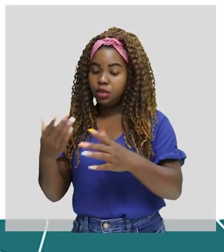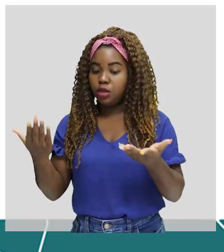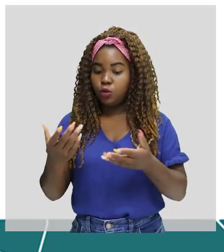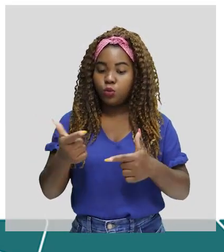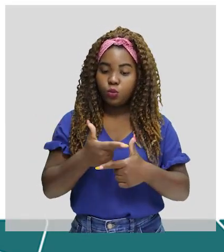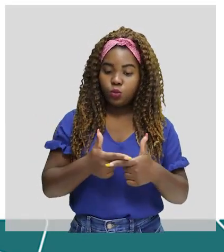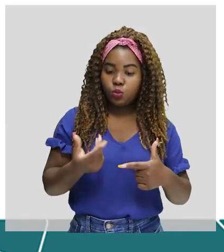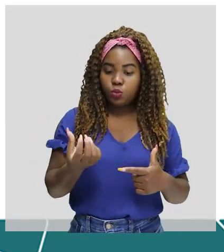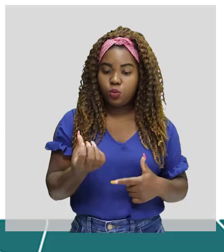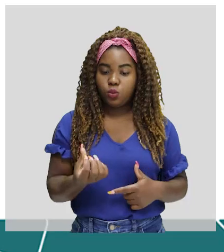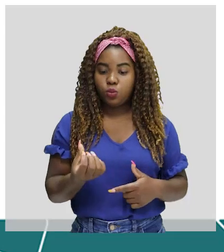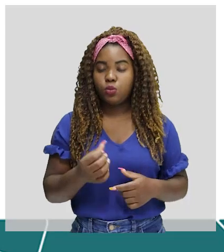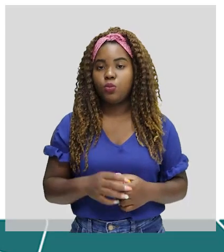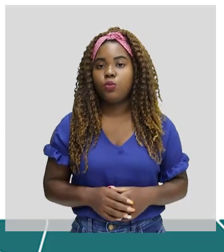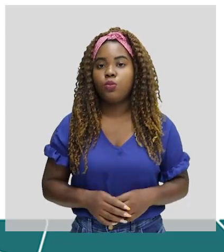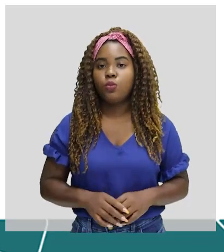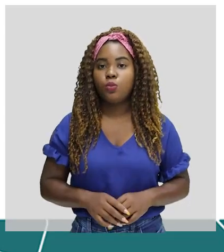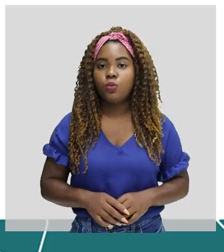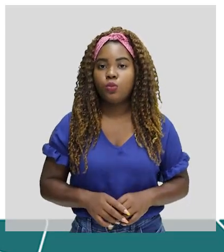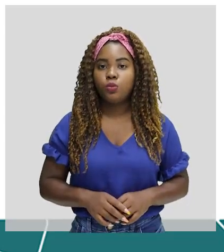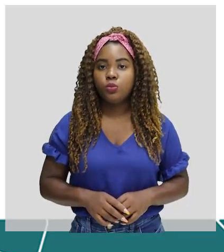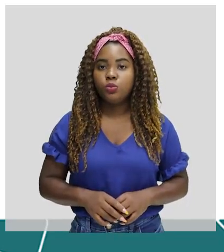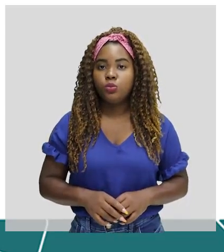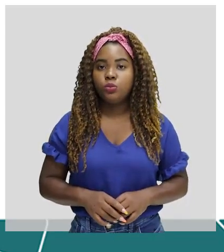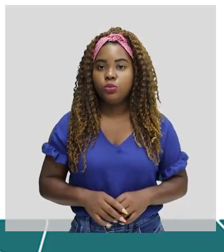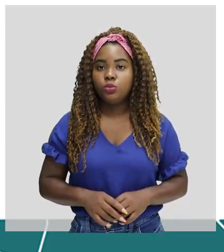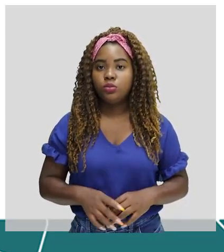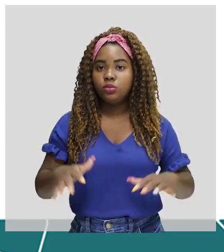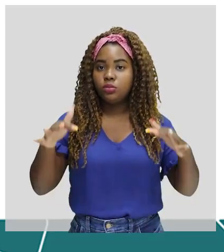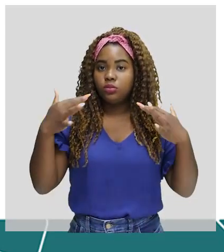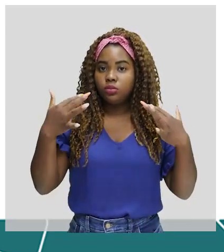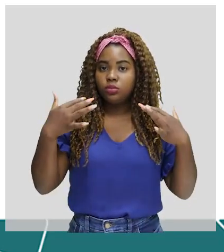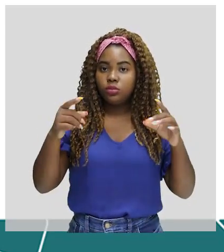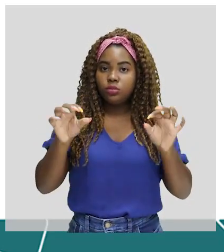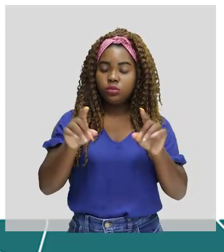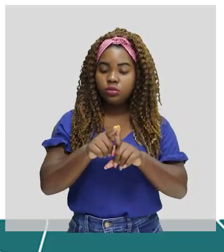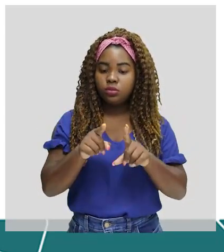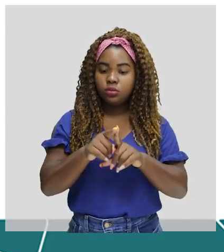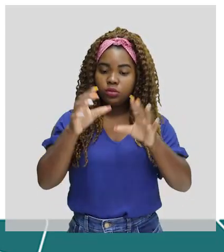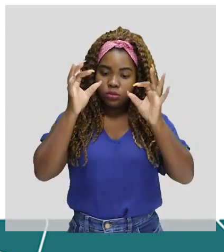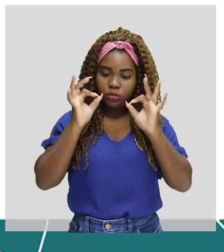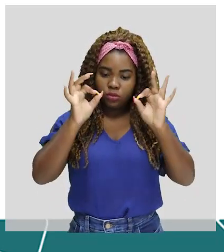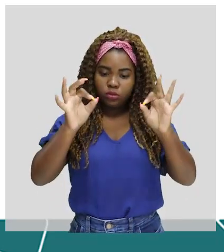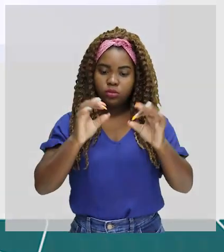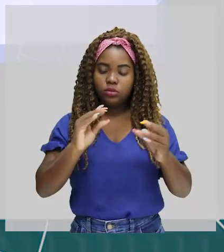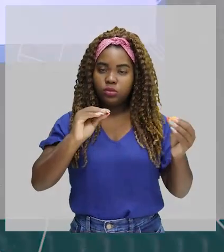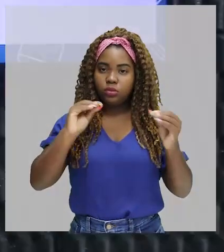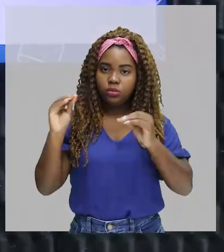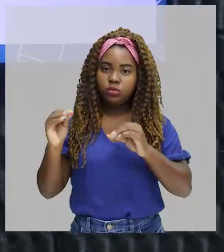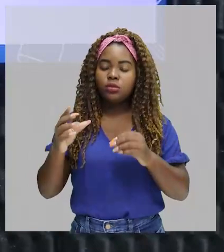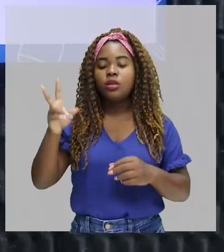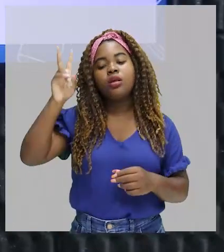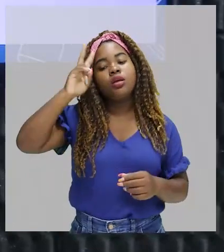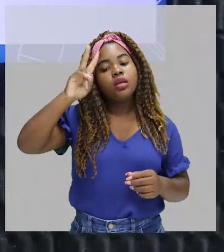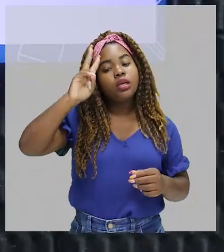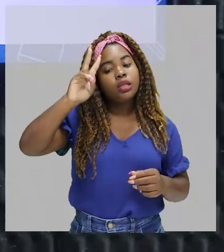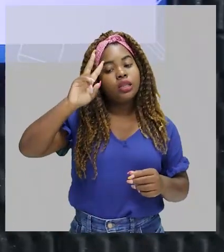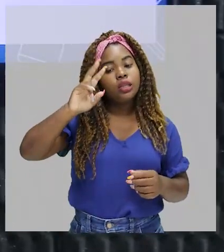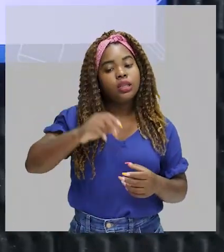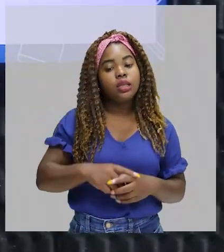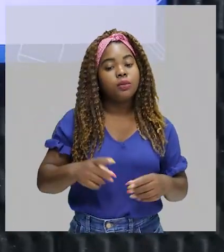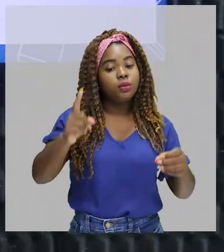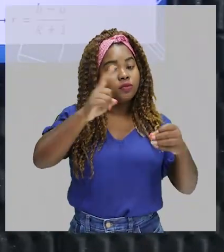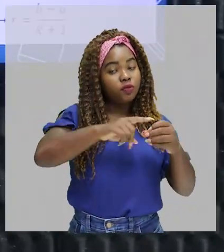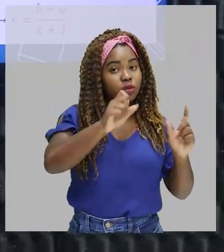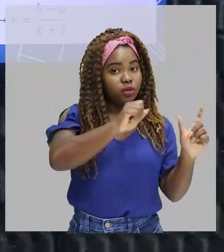passou dividindo. Gente, eu chamo a tua atenção para essa escrita aqui, por quê? Lembra que eu te mencionei